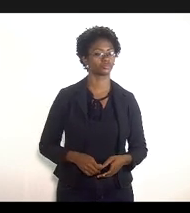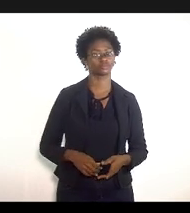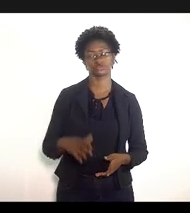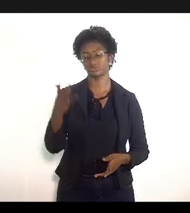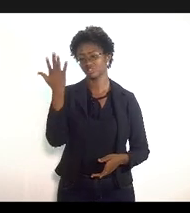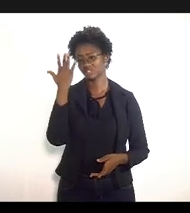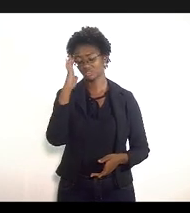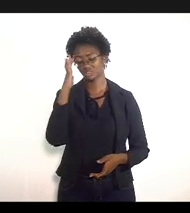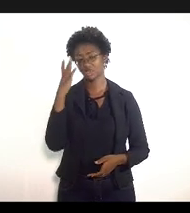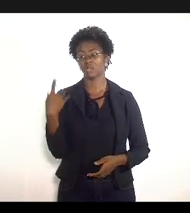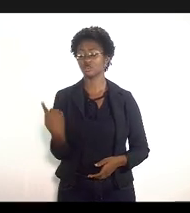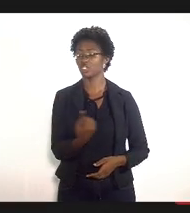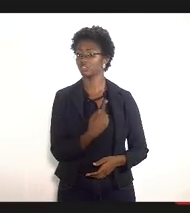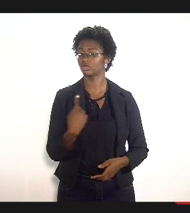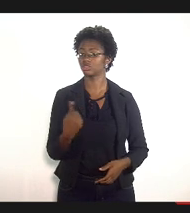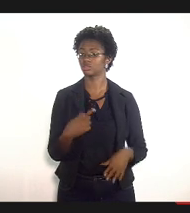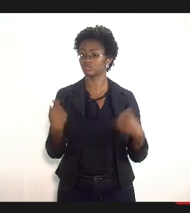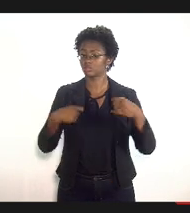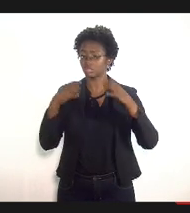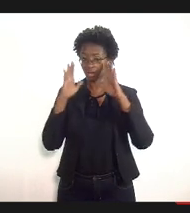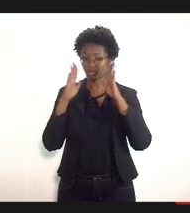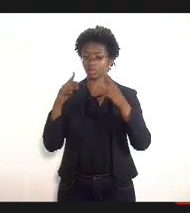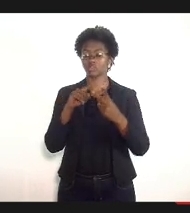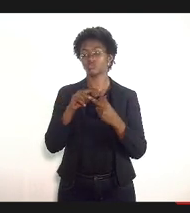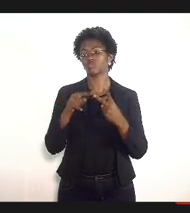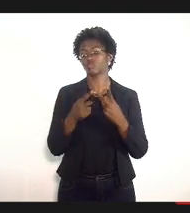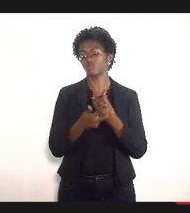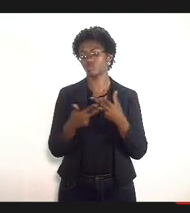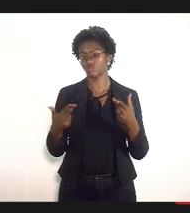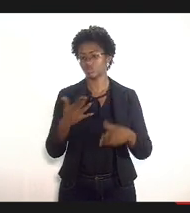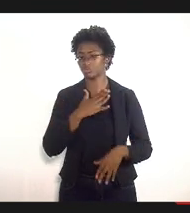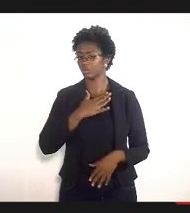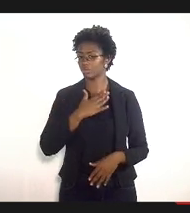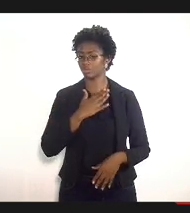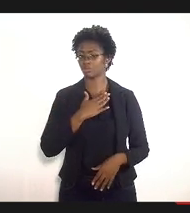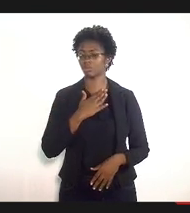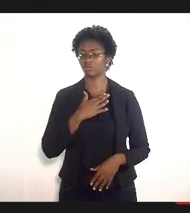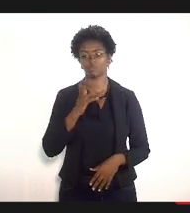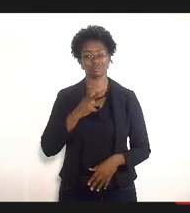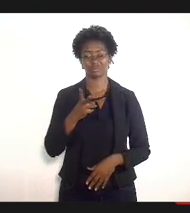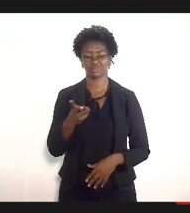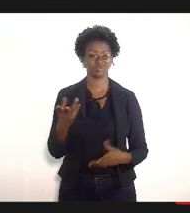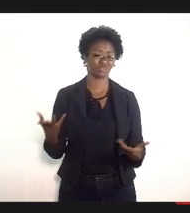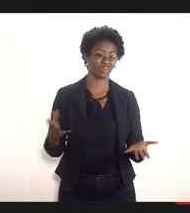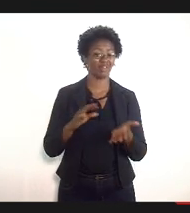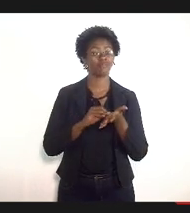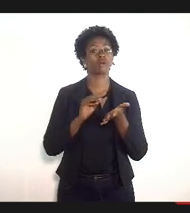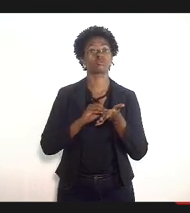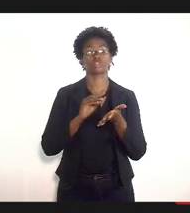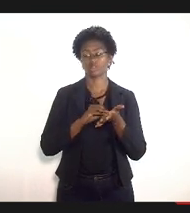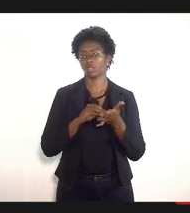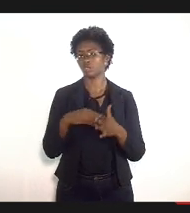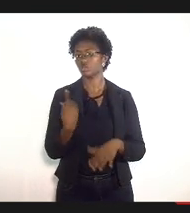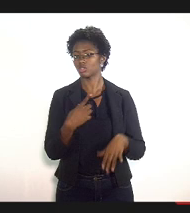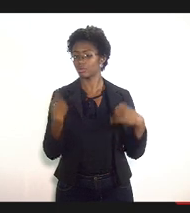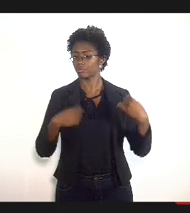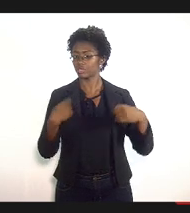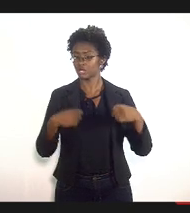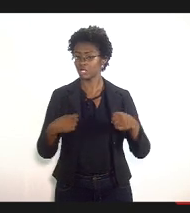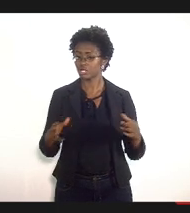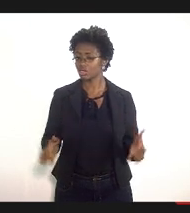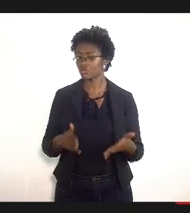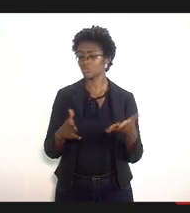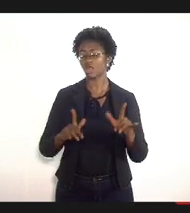gente deveria focar aqui em duas questões que, para mim, ainda estão em aberto e que a gente precisa reforçar